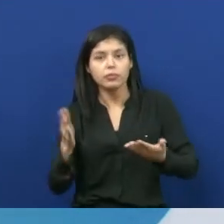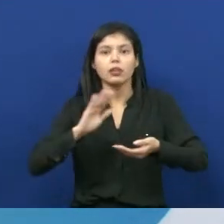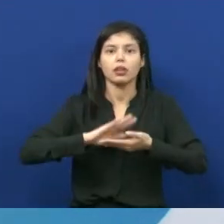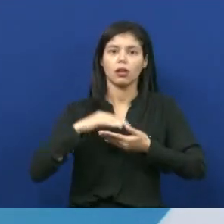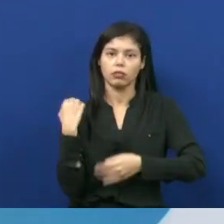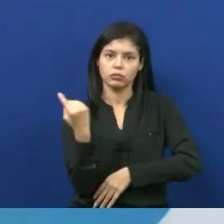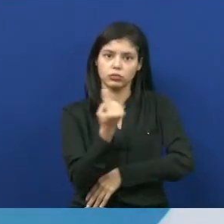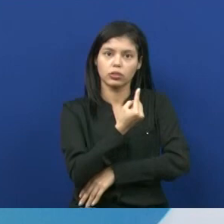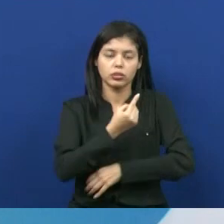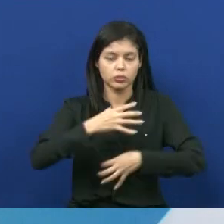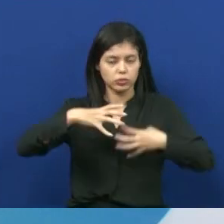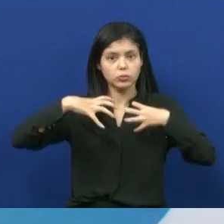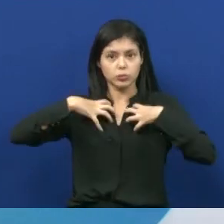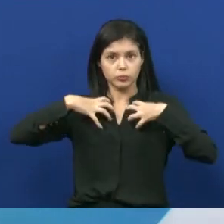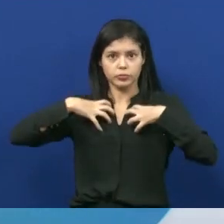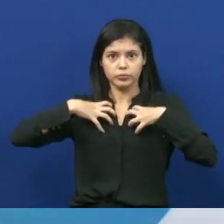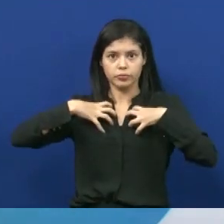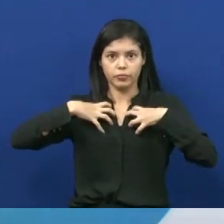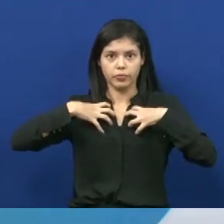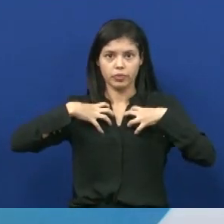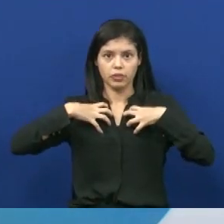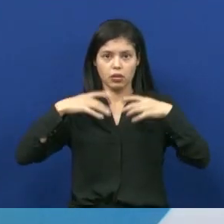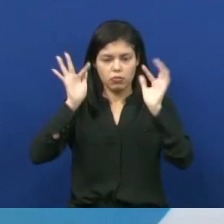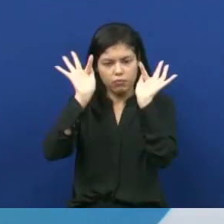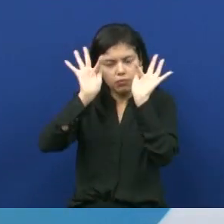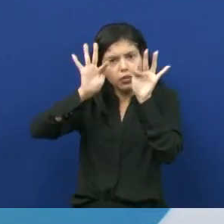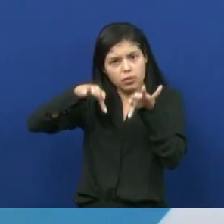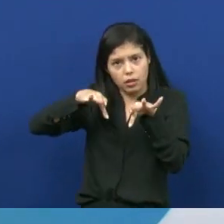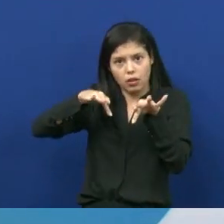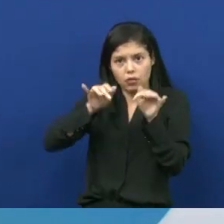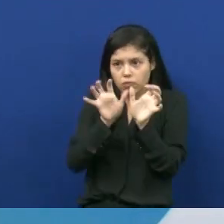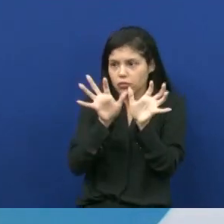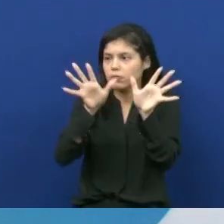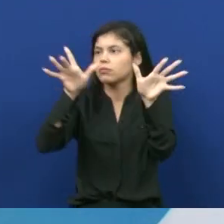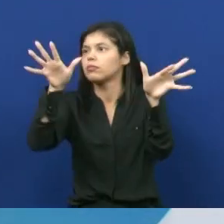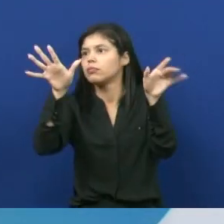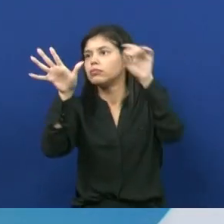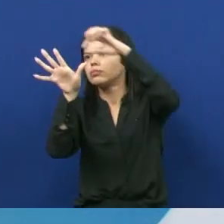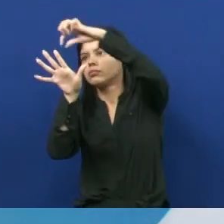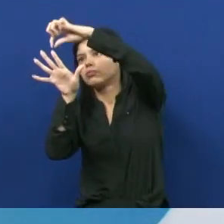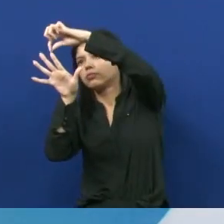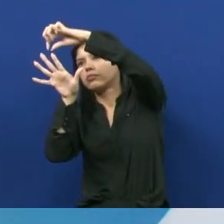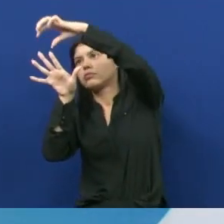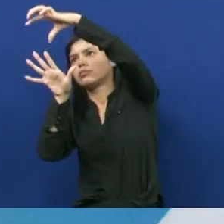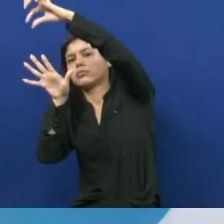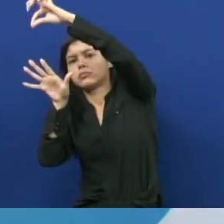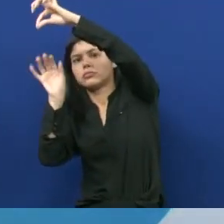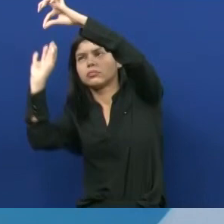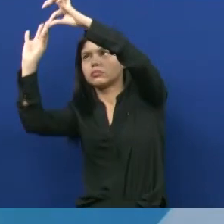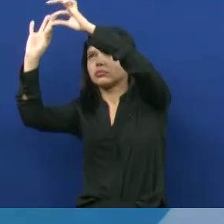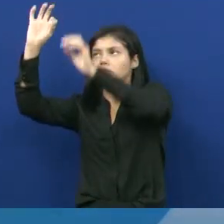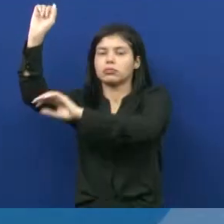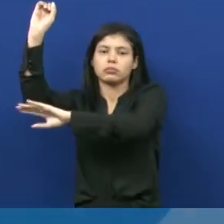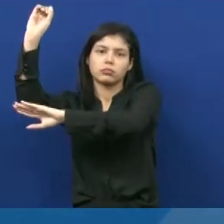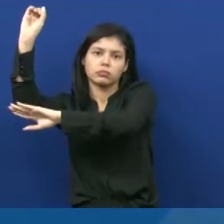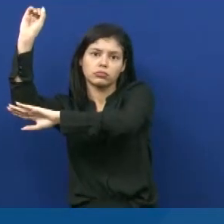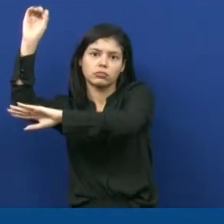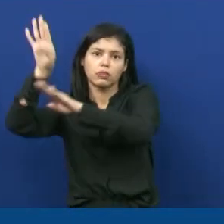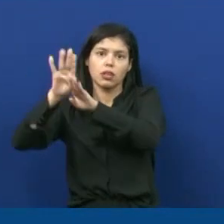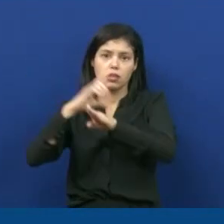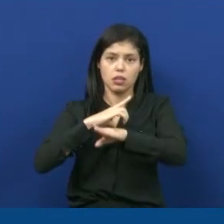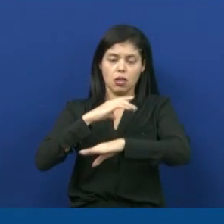nos nossos pulmões, desse final da árvore, nós temos os alvéolos pulmonares.